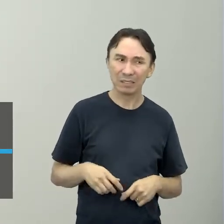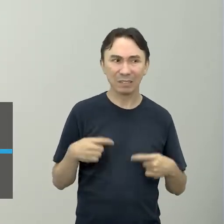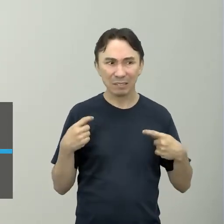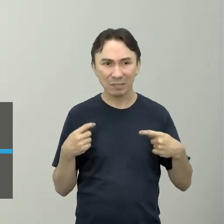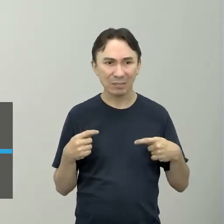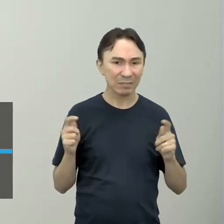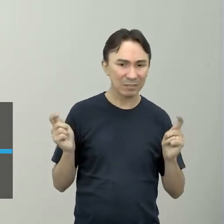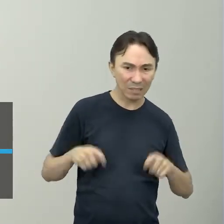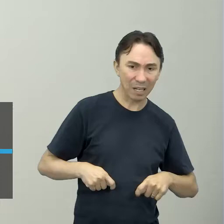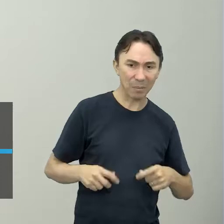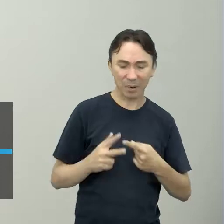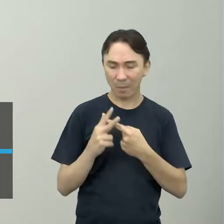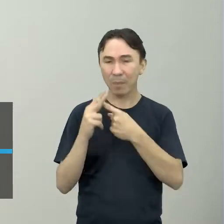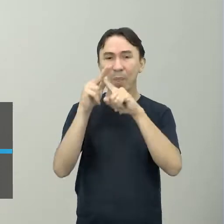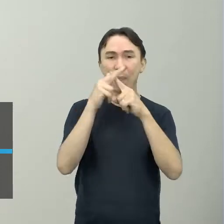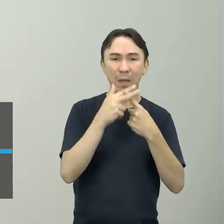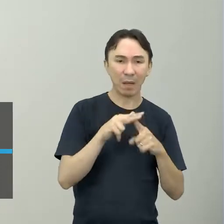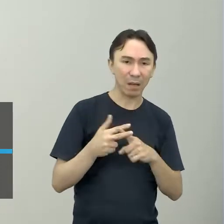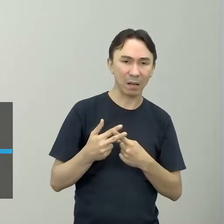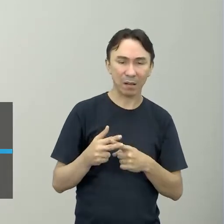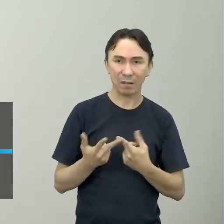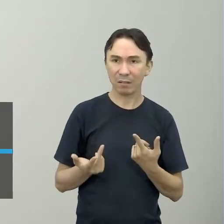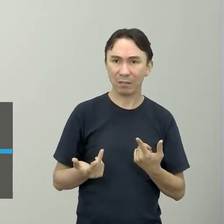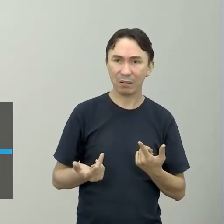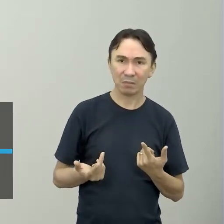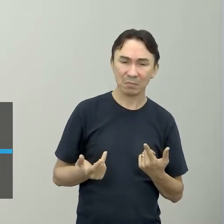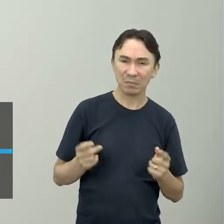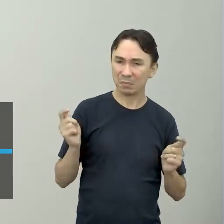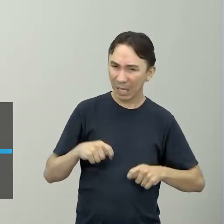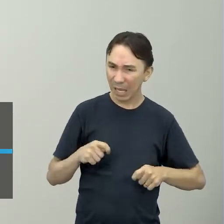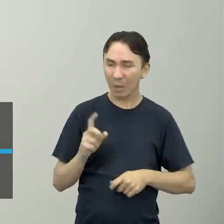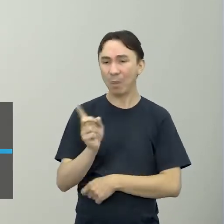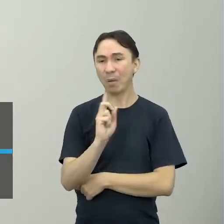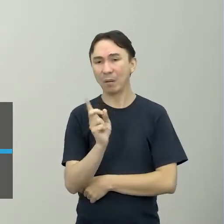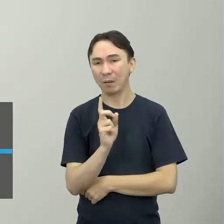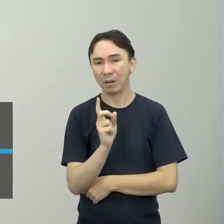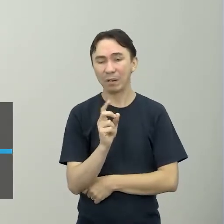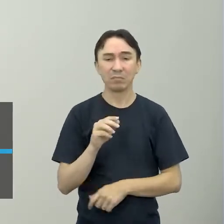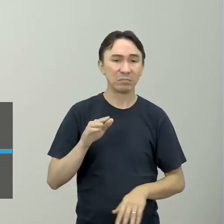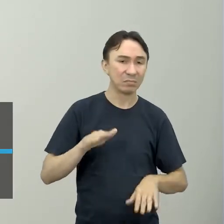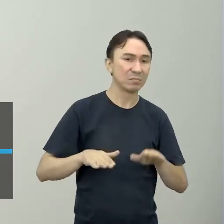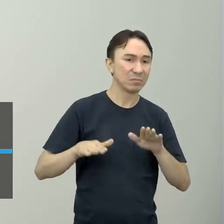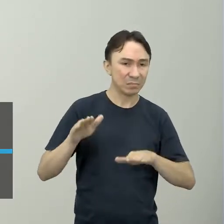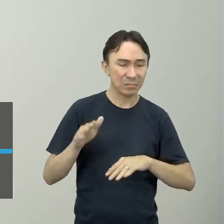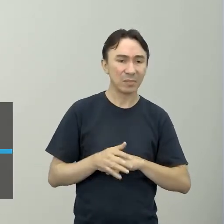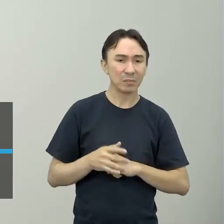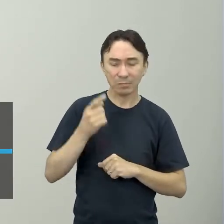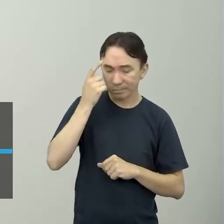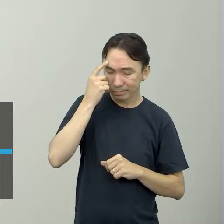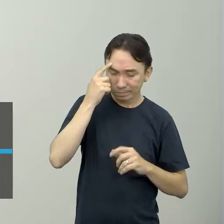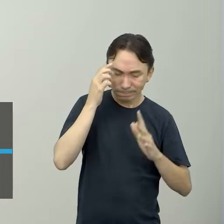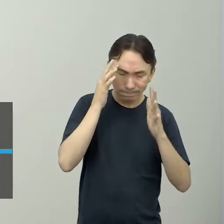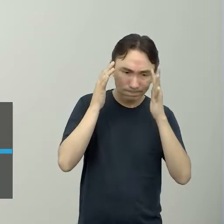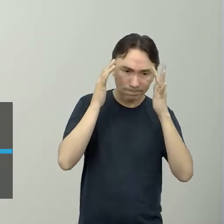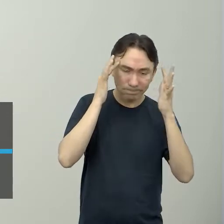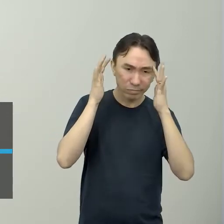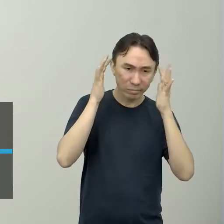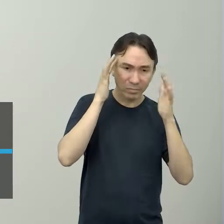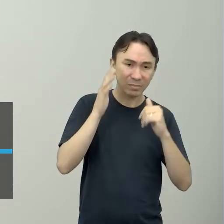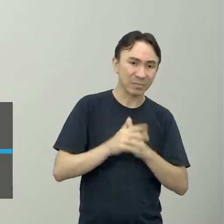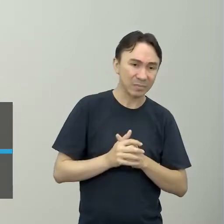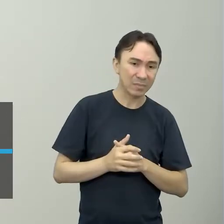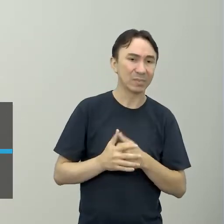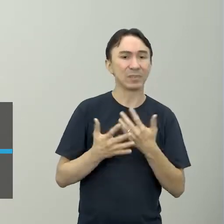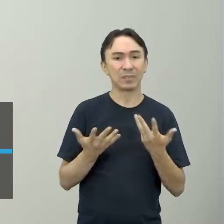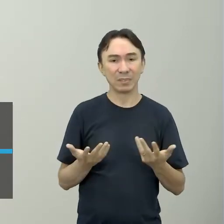propósito, né? Será que é um móvel que dá pra reformar, dar uma nova cara, né? Talvez a gente também começar a parar pra pensar que a gente realmente precisa